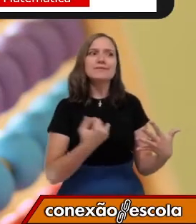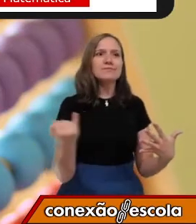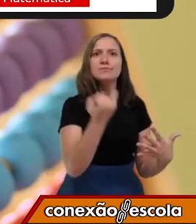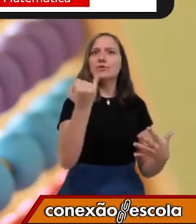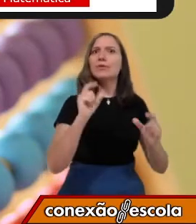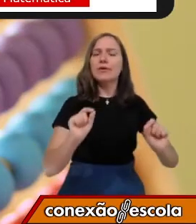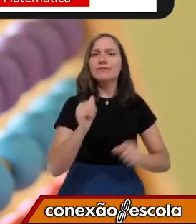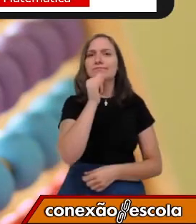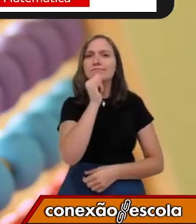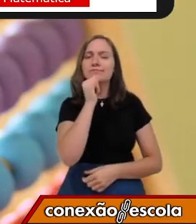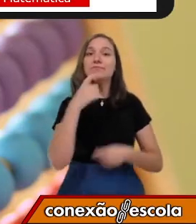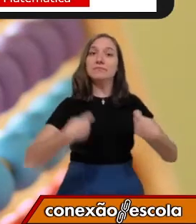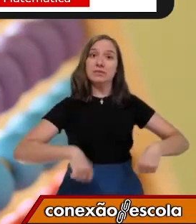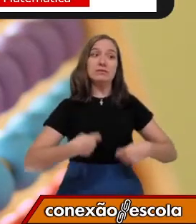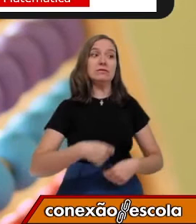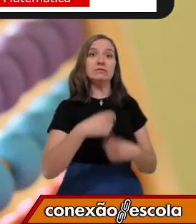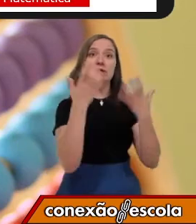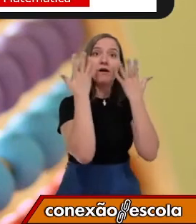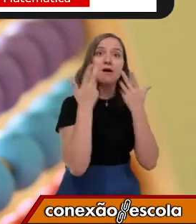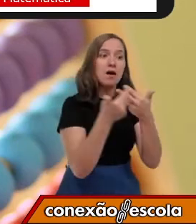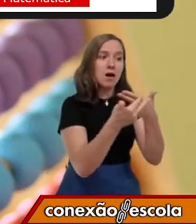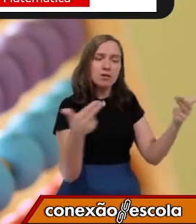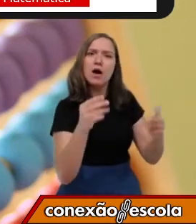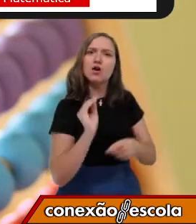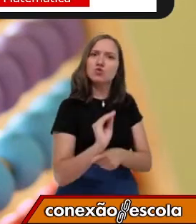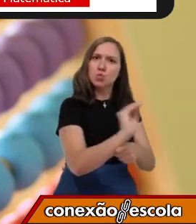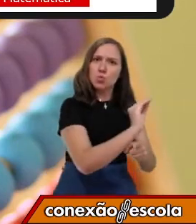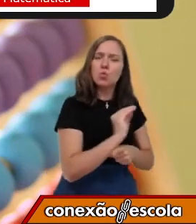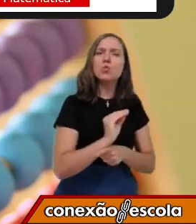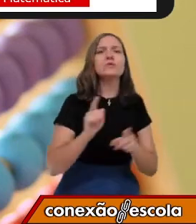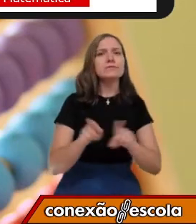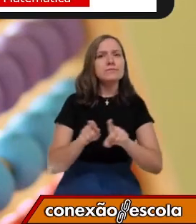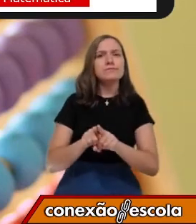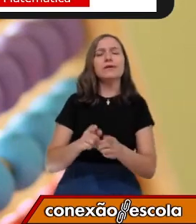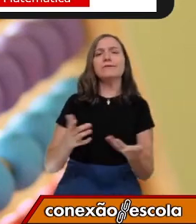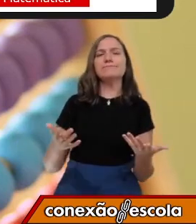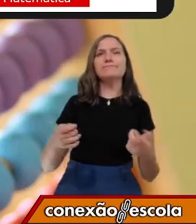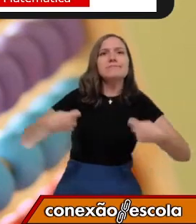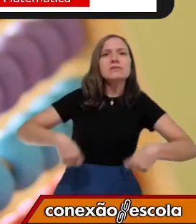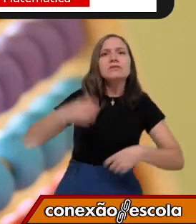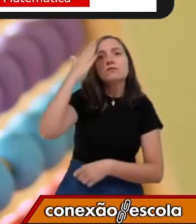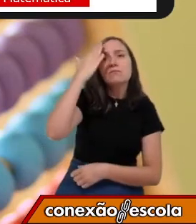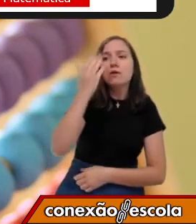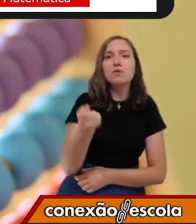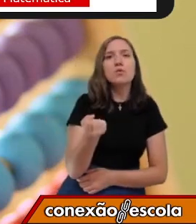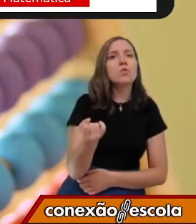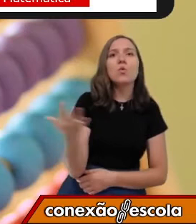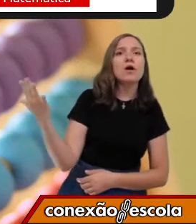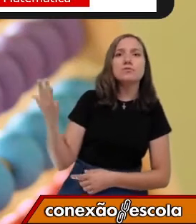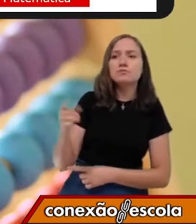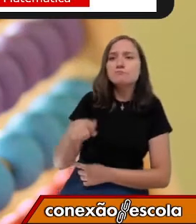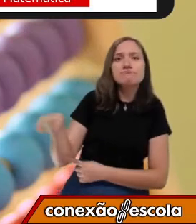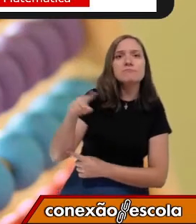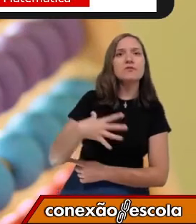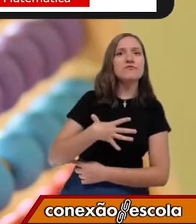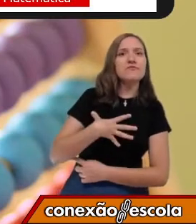exemplo, ele começa a domesticar animais, ele começa a ter as suas criações, ele precisa contabilizar os seus números